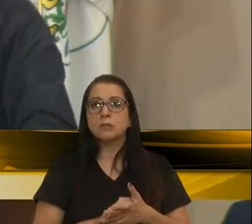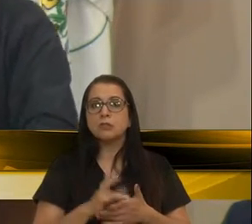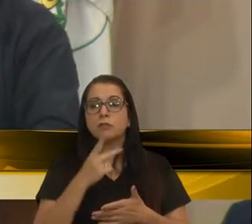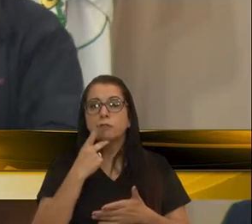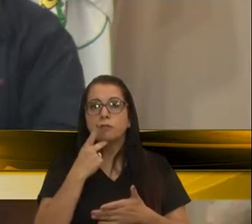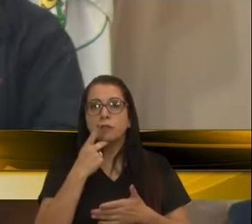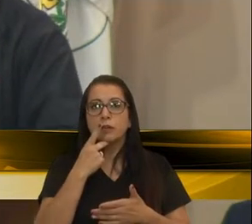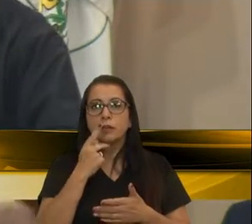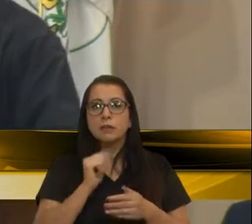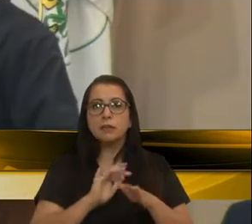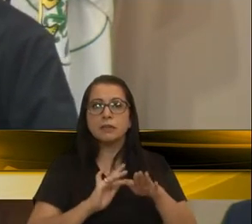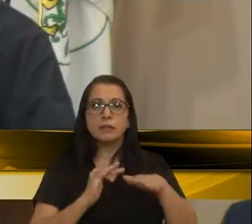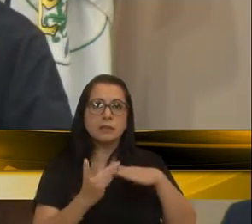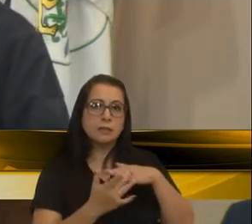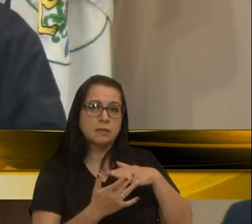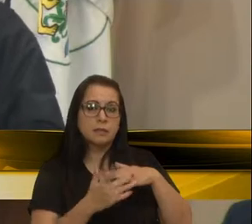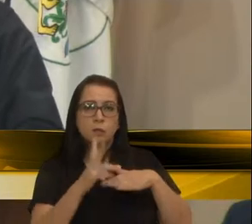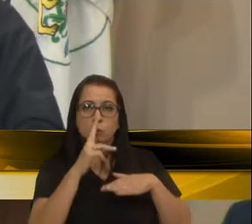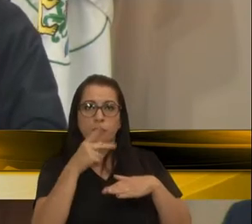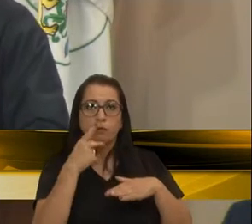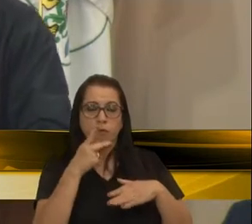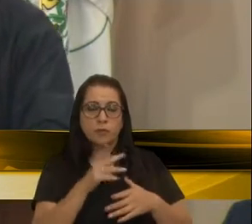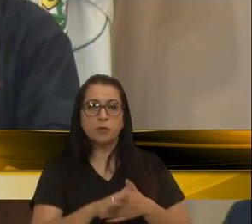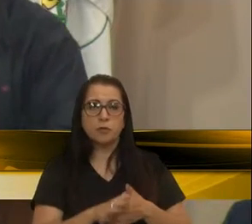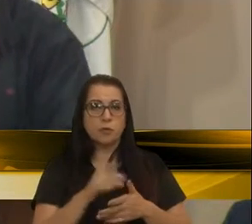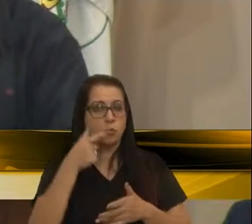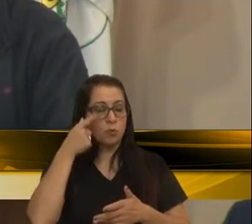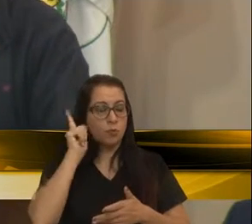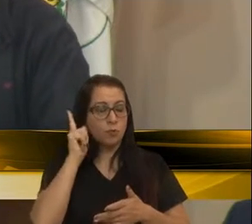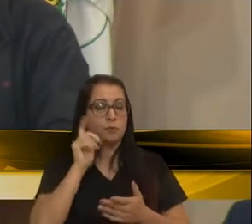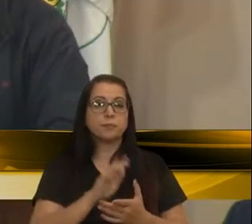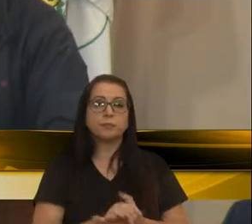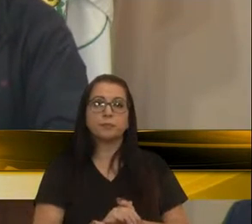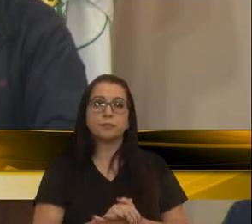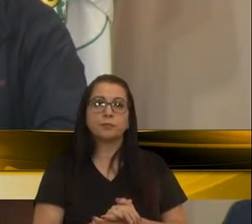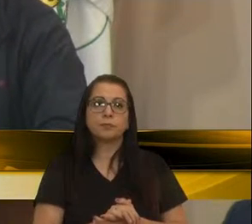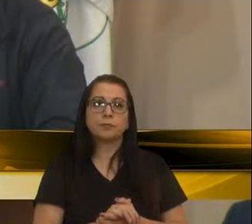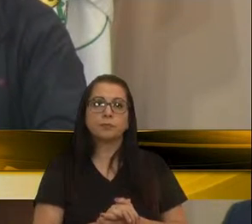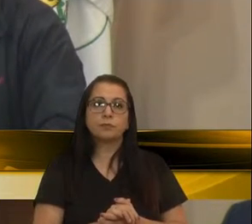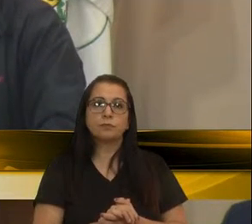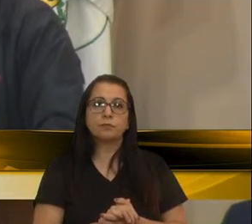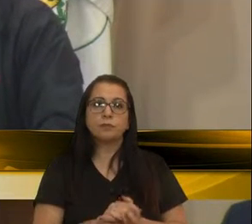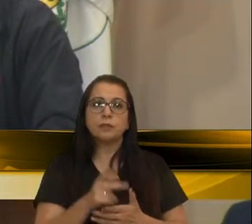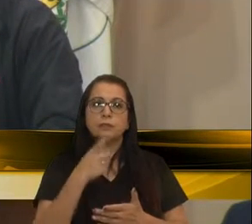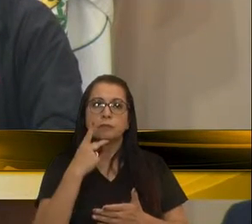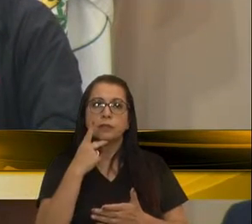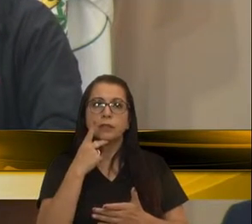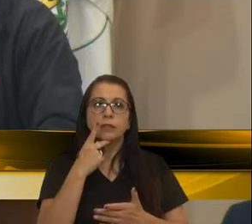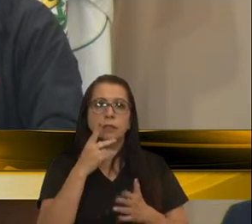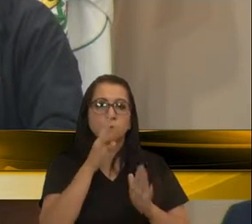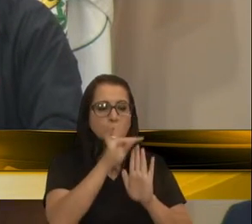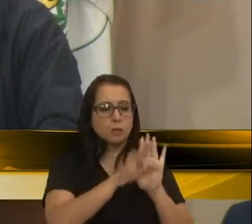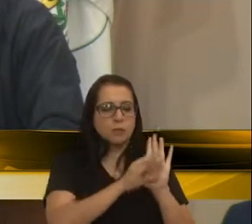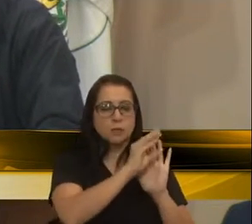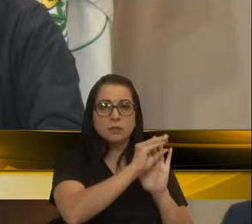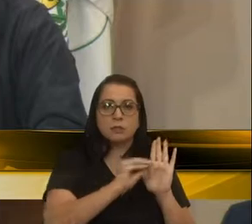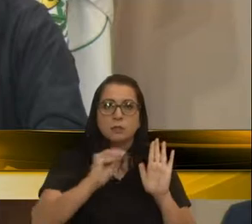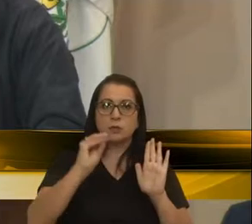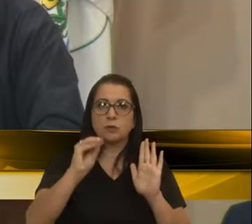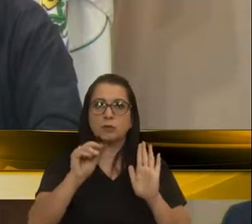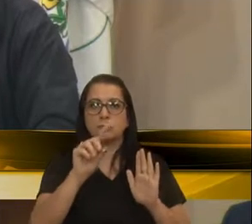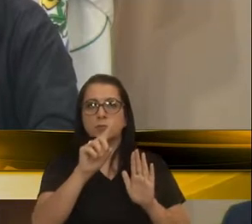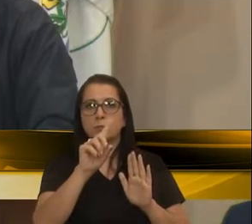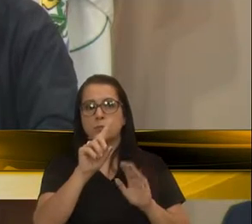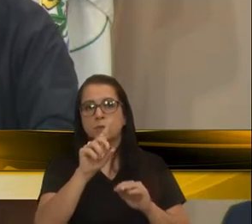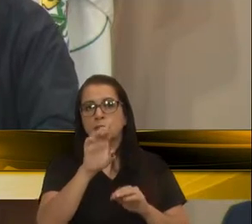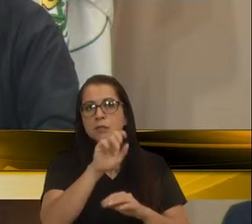pronunciar em redes sociais como se pronunciou ontem, simplesmente reproduzindo uma matéria feita pela ZH,